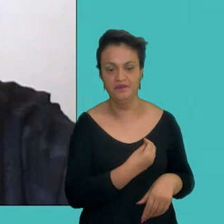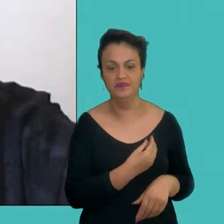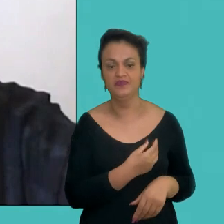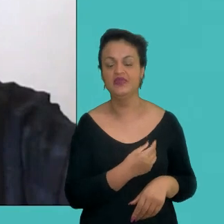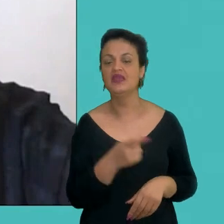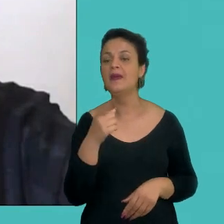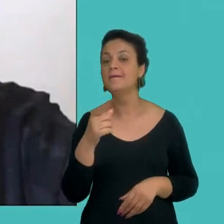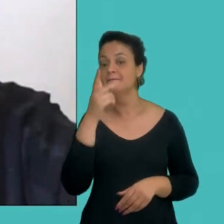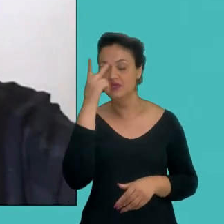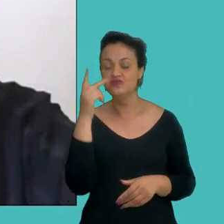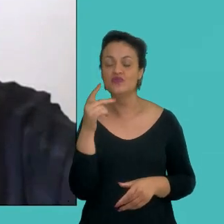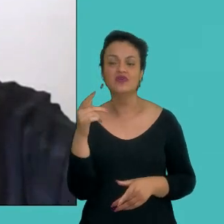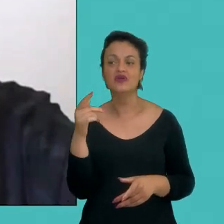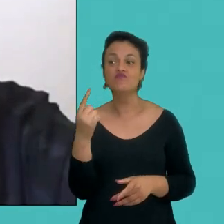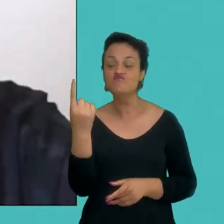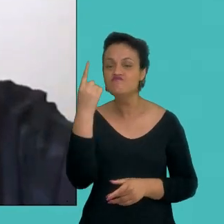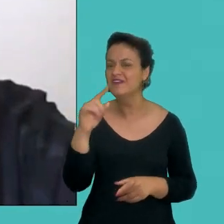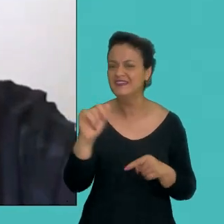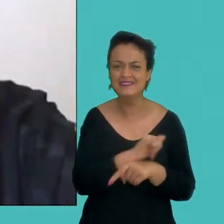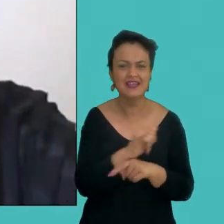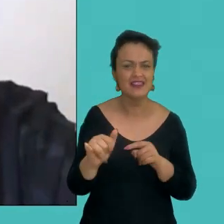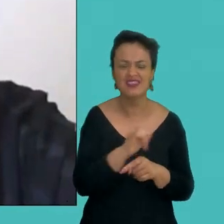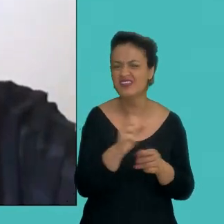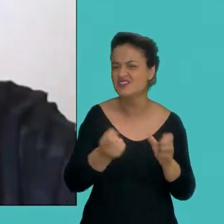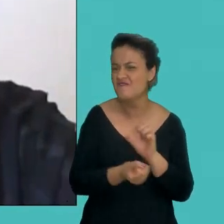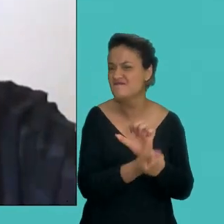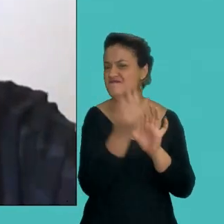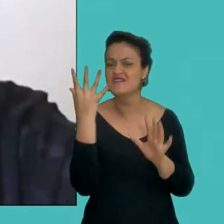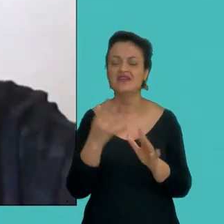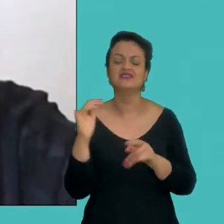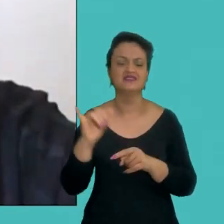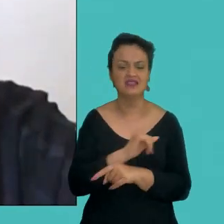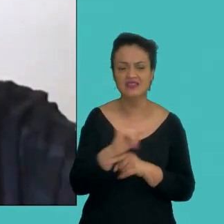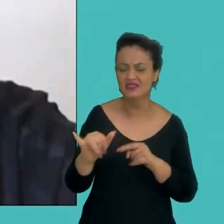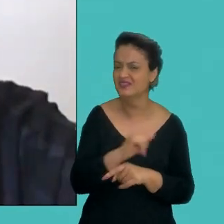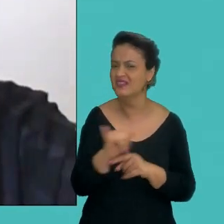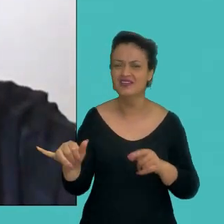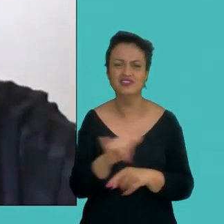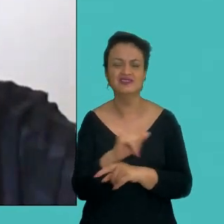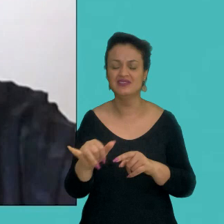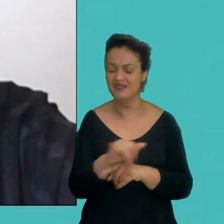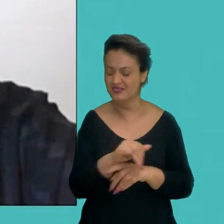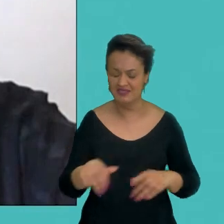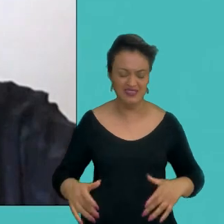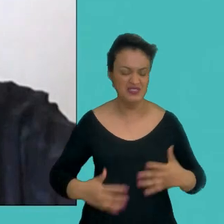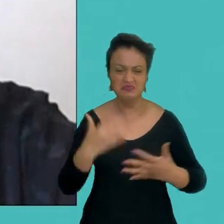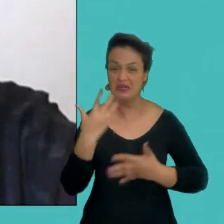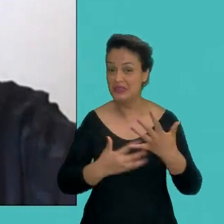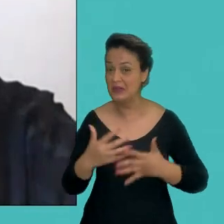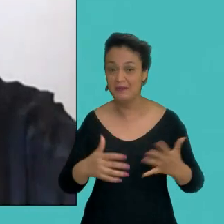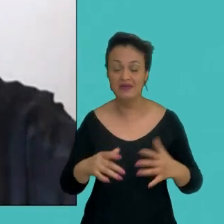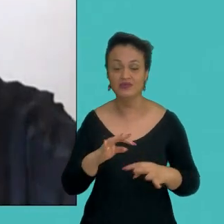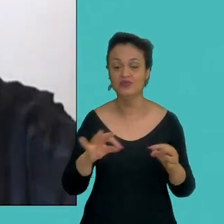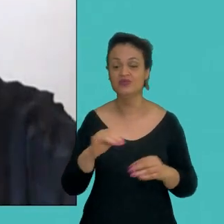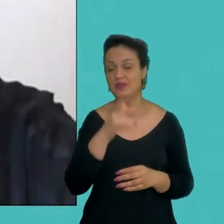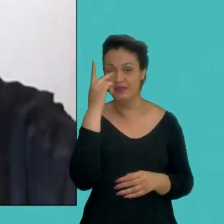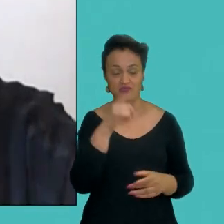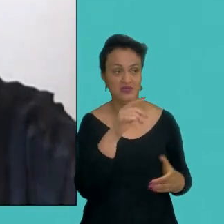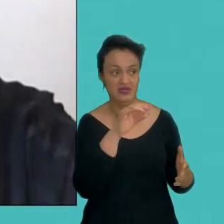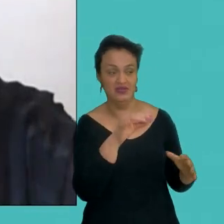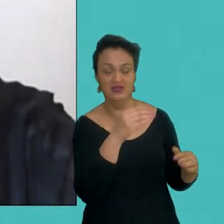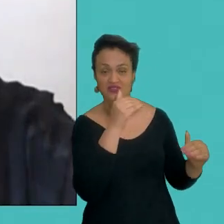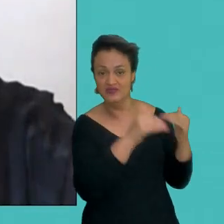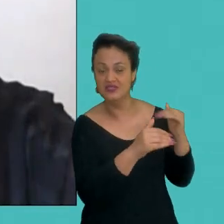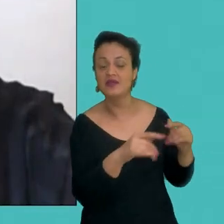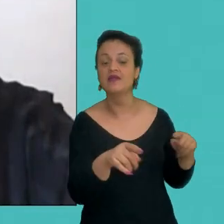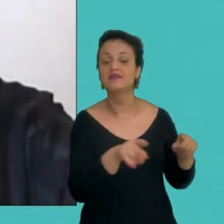tendo. Onde um vai usar tudo que for possível e imaginável para arrebentar com a imagem não